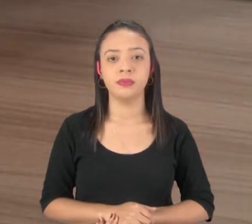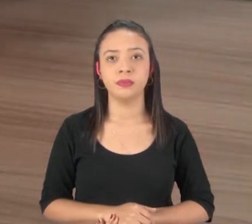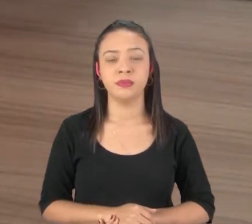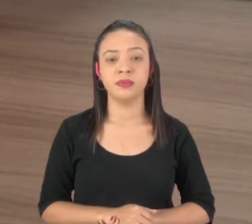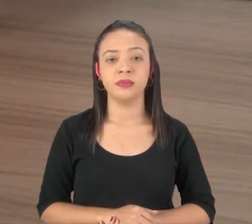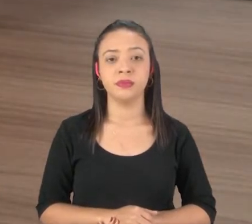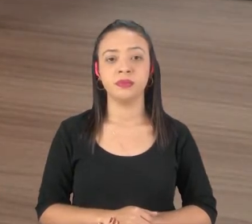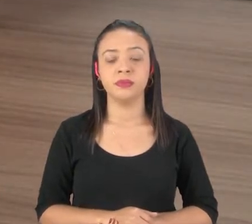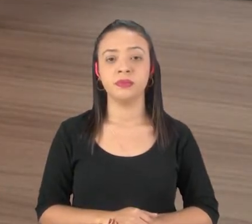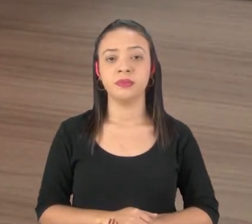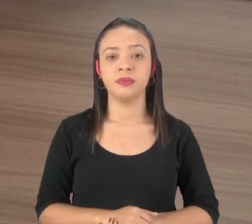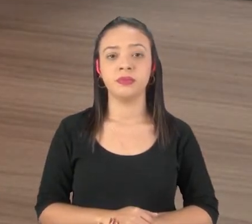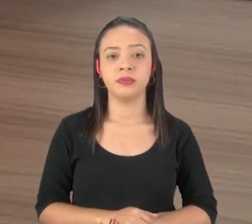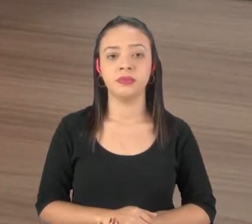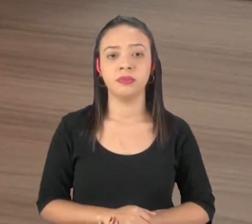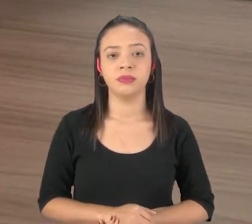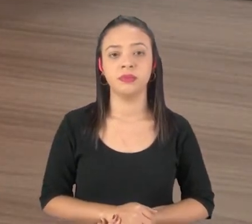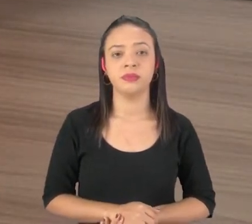aí